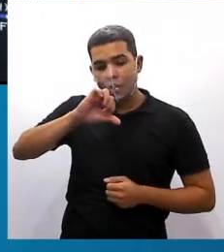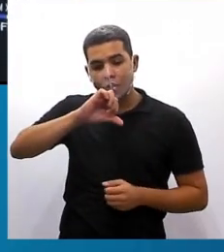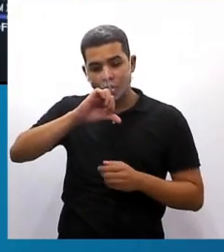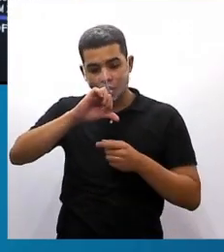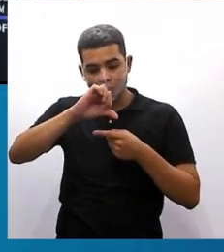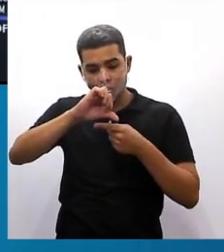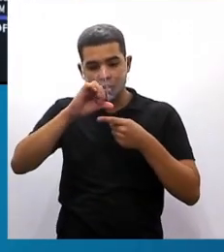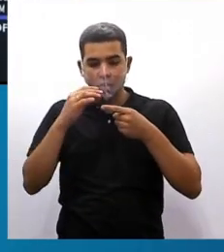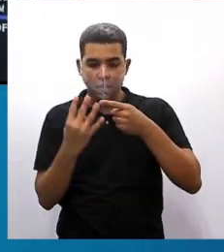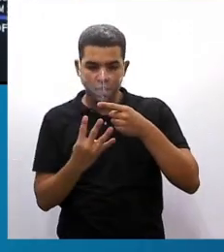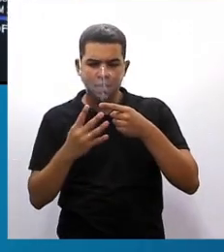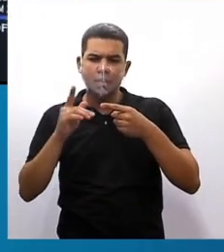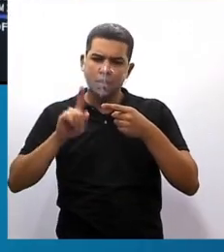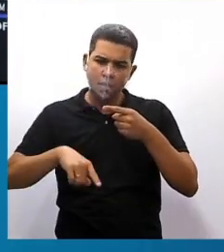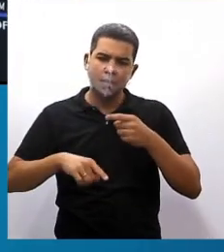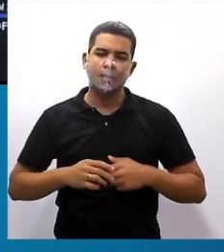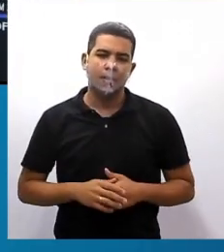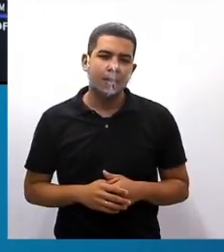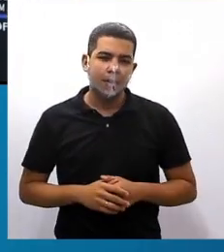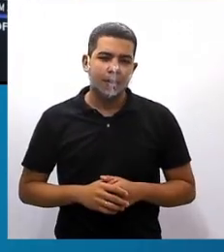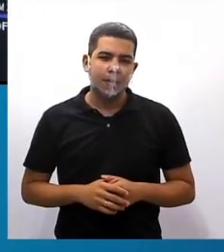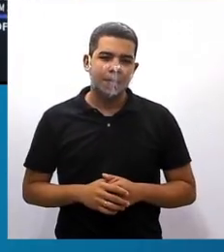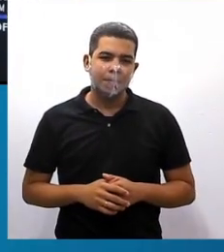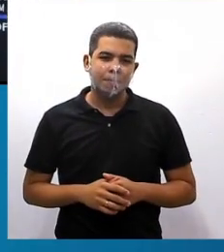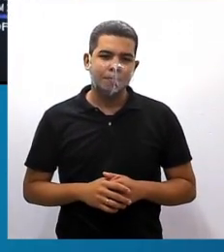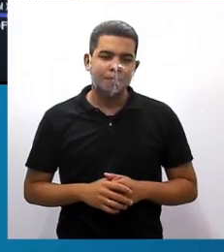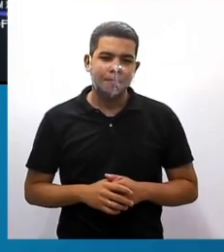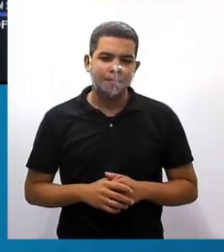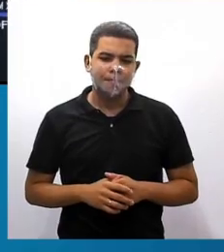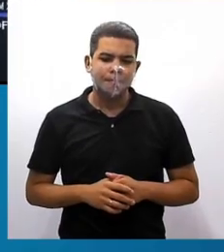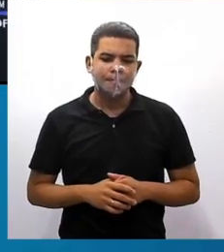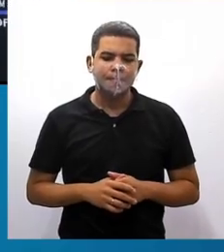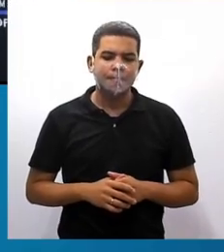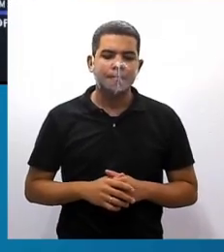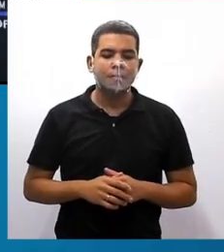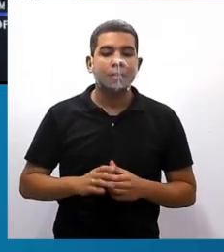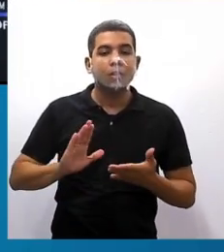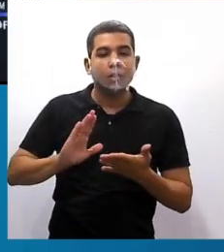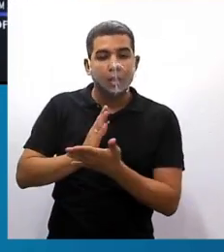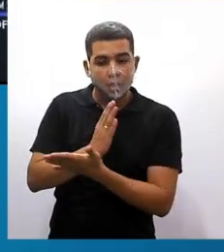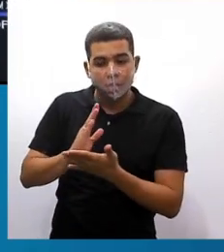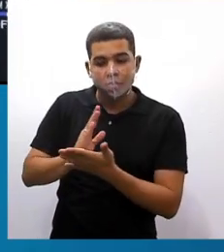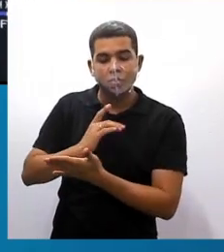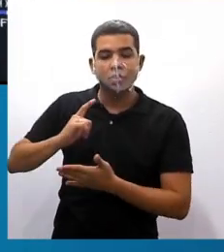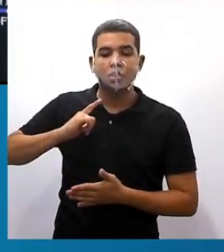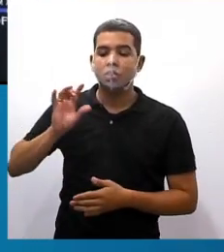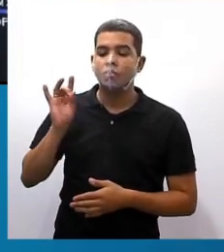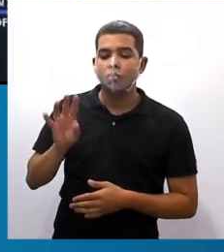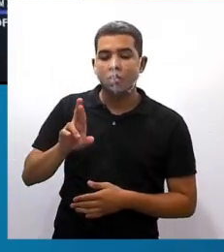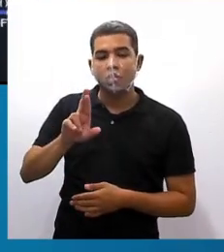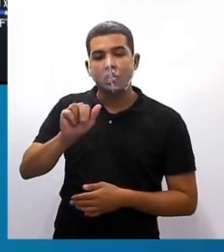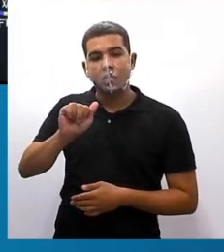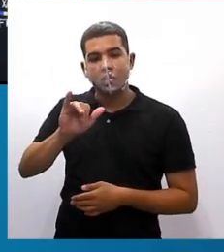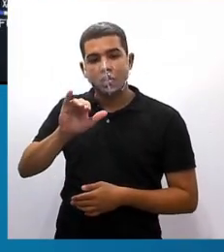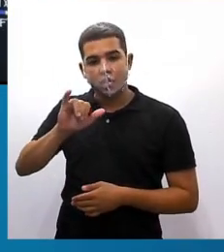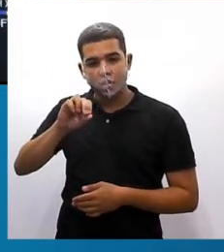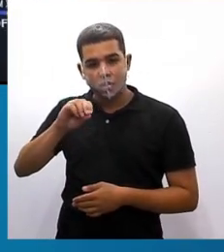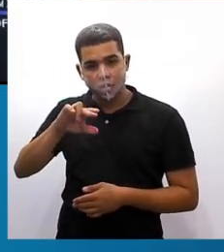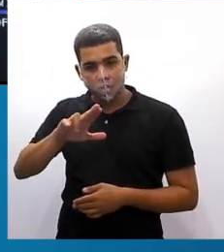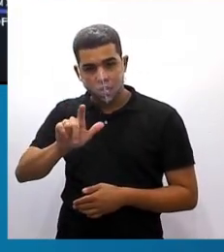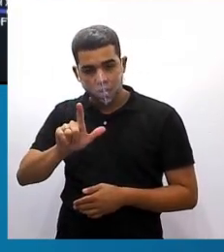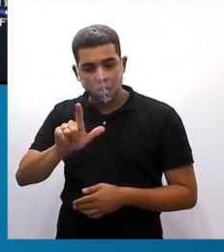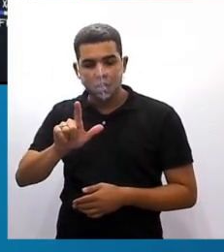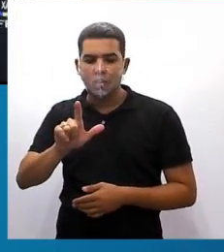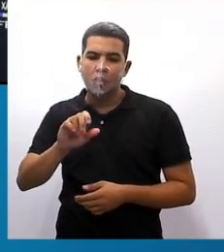número racional. Então, todos eles são números racionais. Uns somente são números racionais, outros podem ser